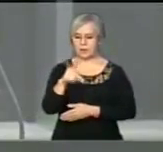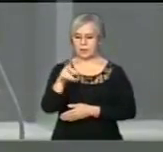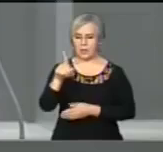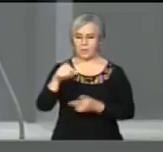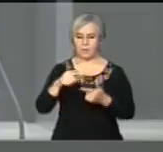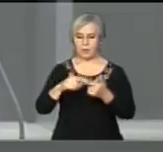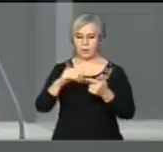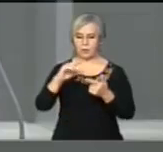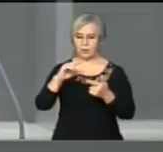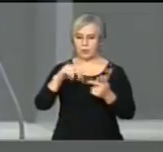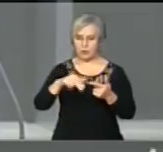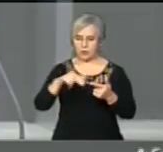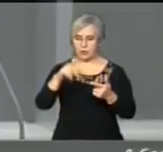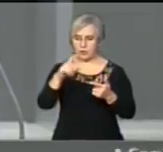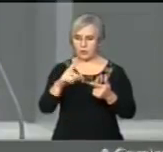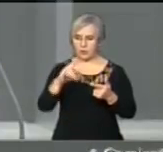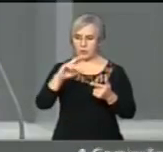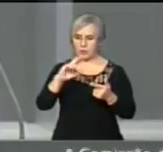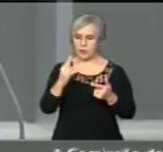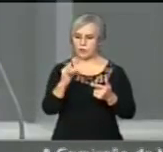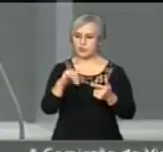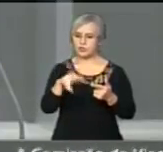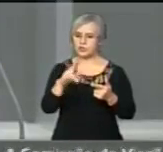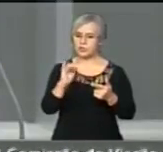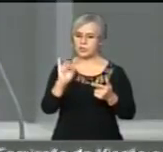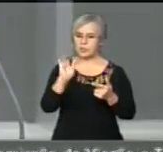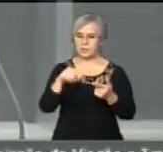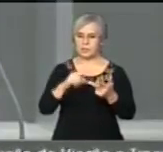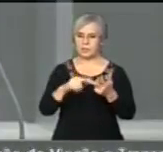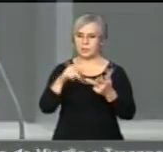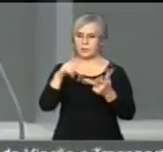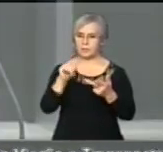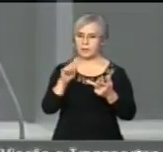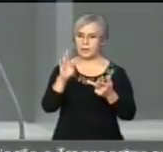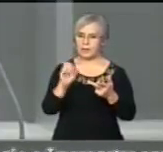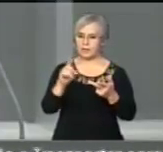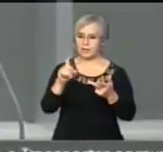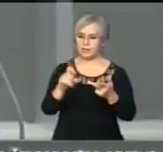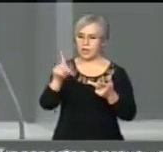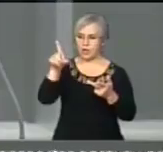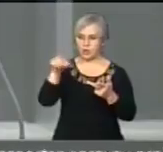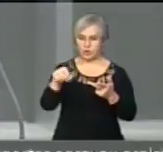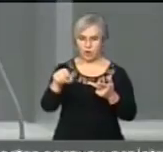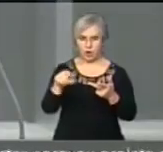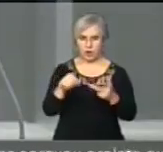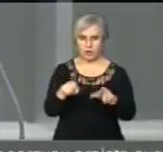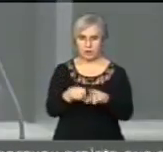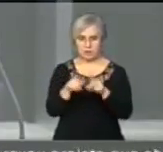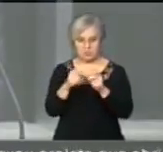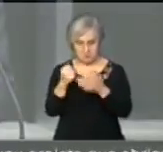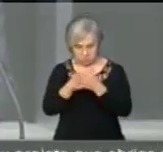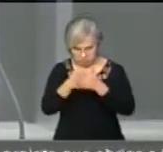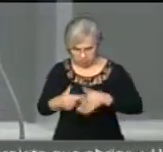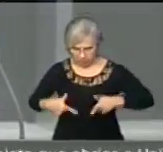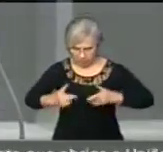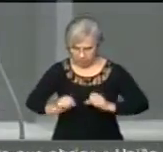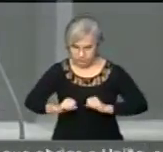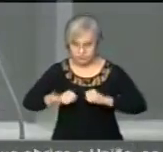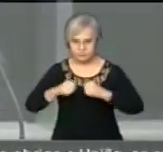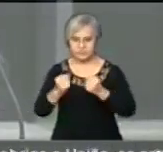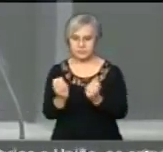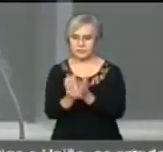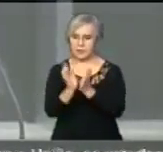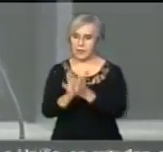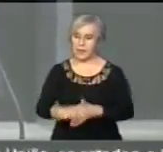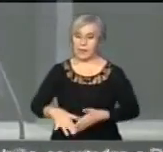Pataxó. Com a sua verve, com a sua cultura, com a sua disposição de luta.